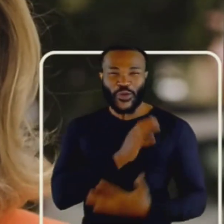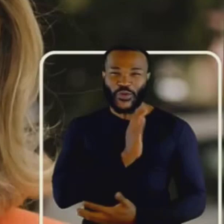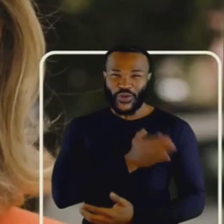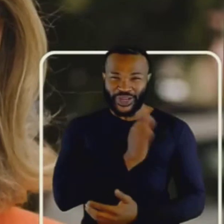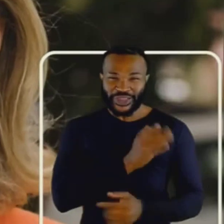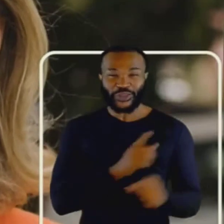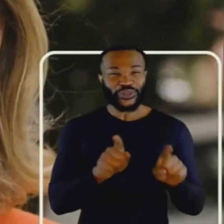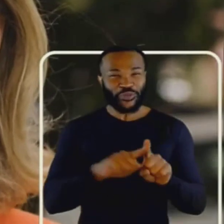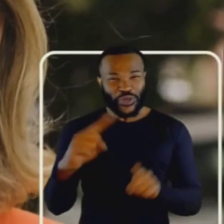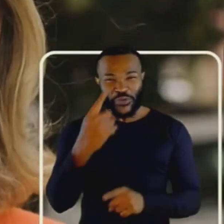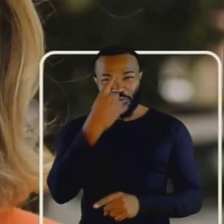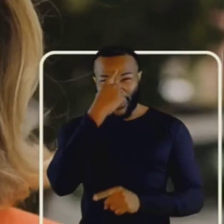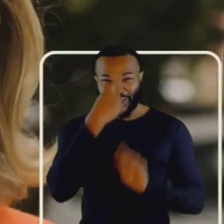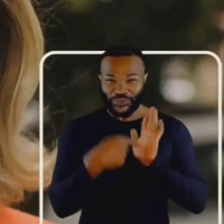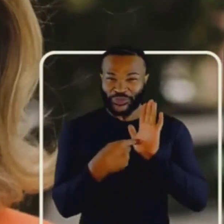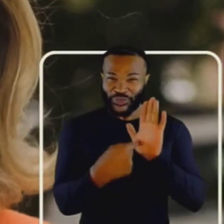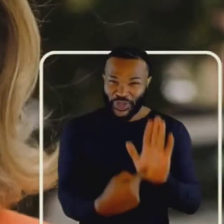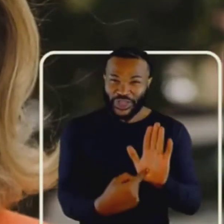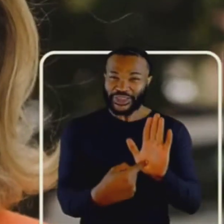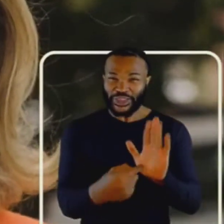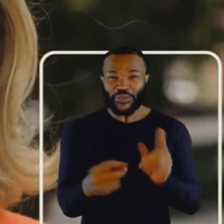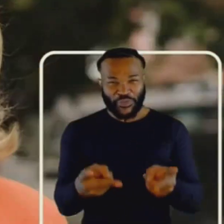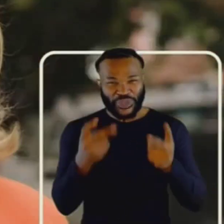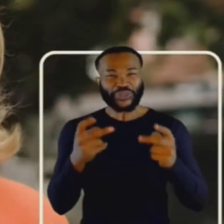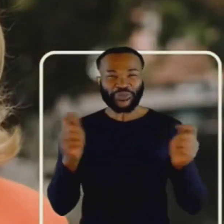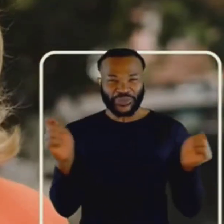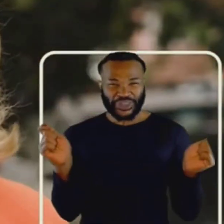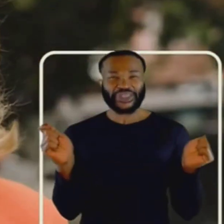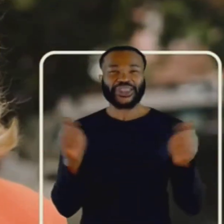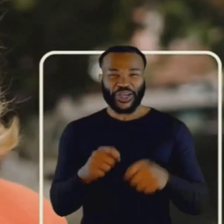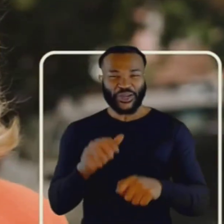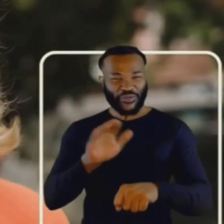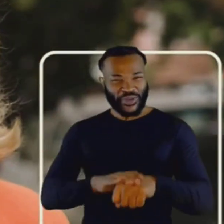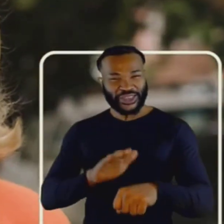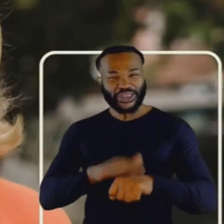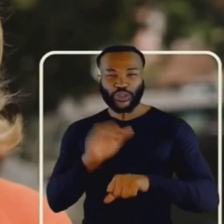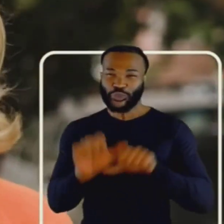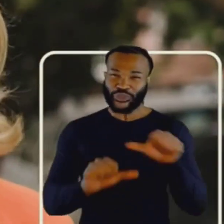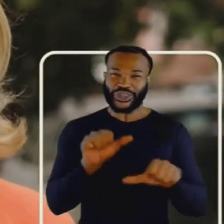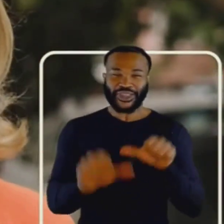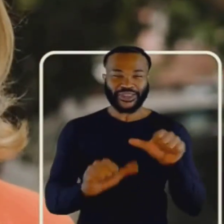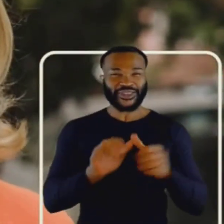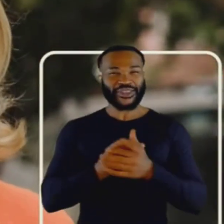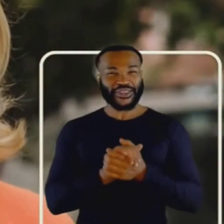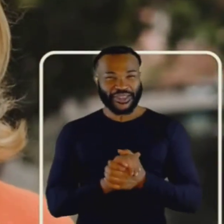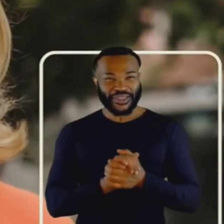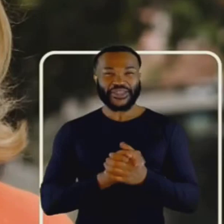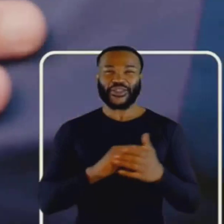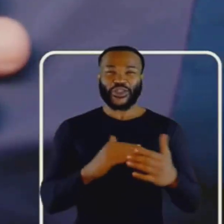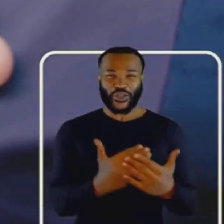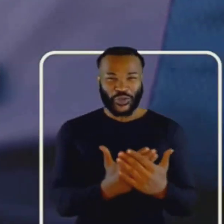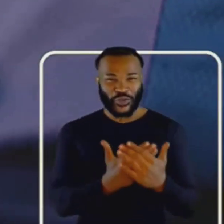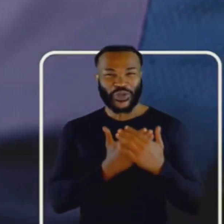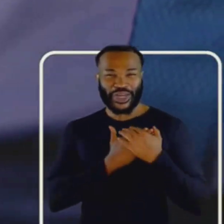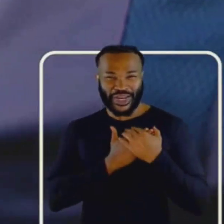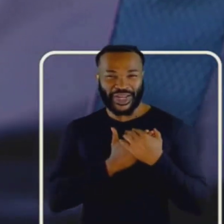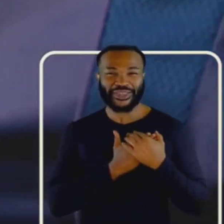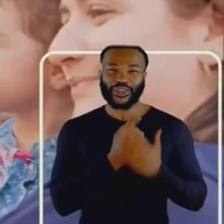que o seu coração e a sua mente determina. E vê que é possível fazer a transformação.